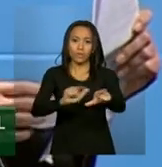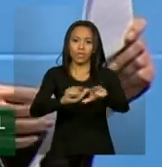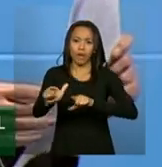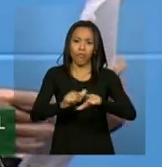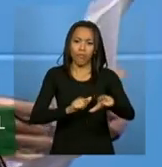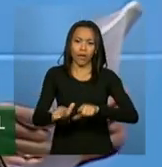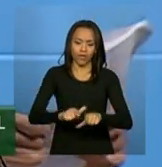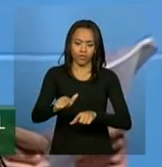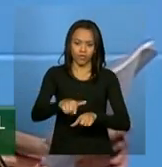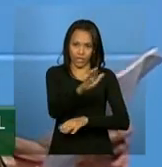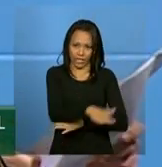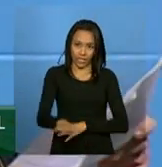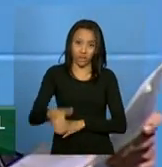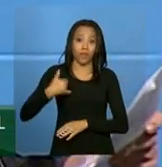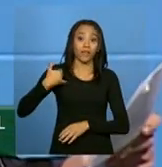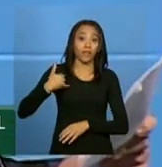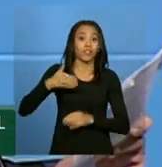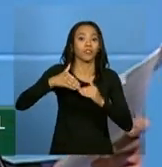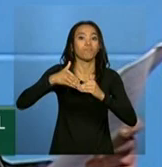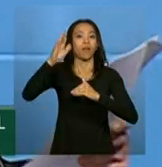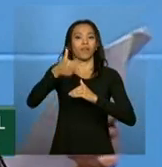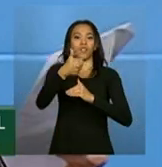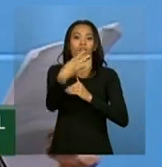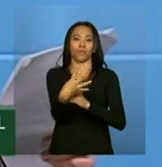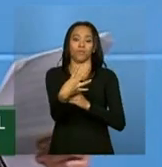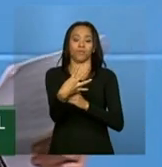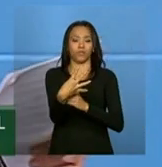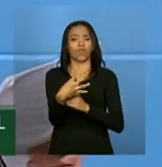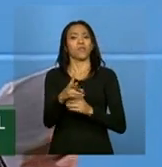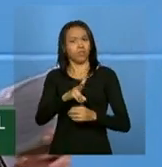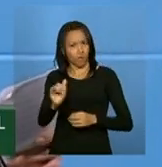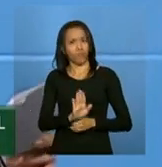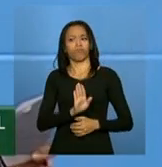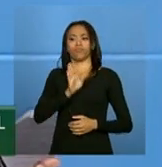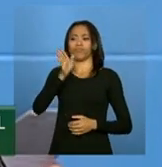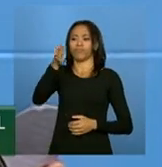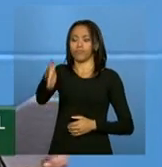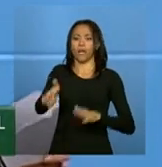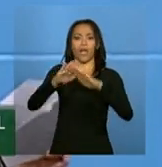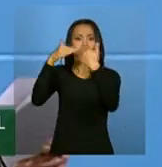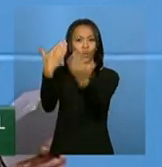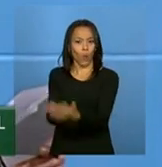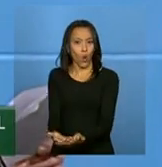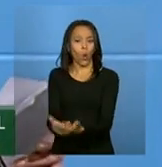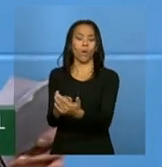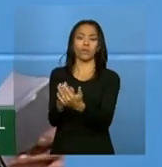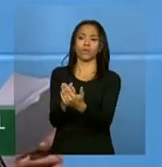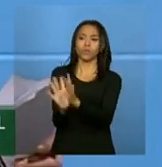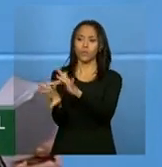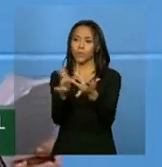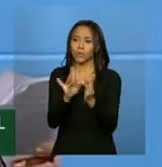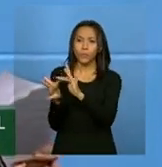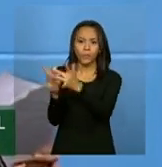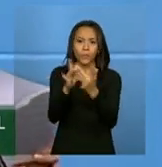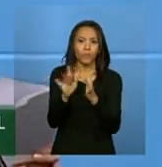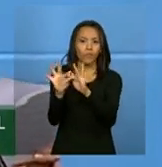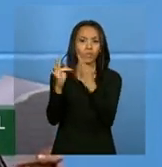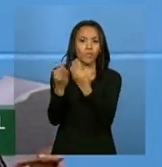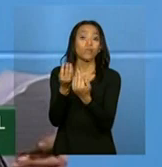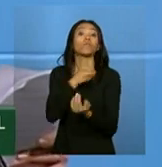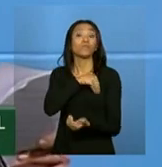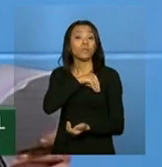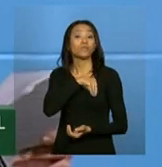entre os que têm mais de 14 anos de idade, vão à escola e vivem em famílias com renda per